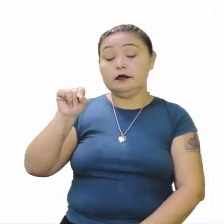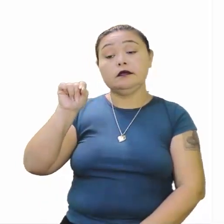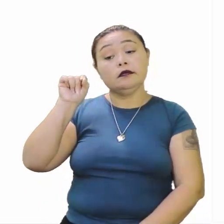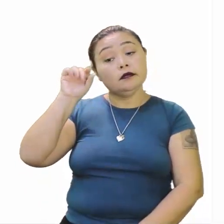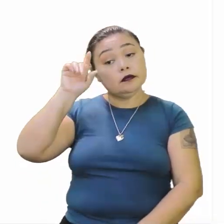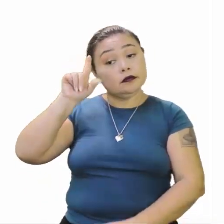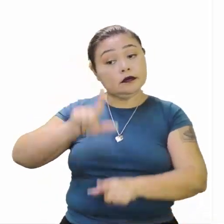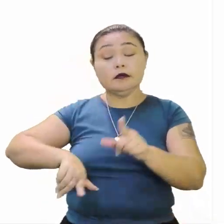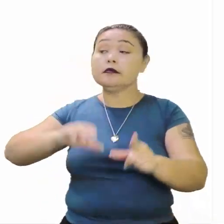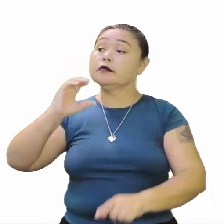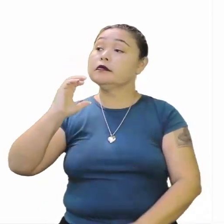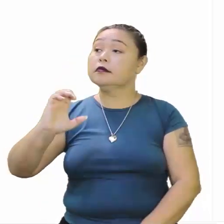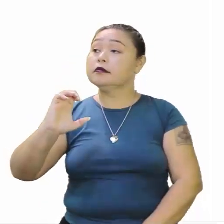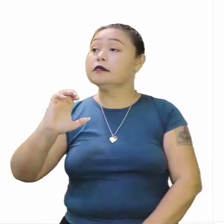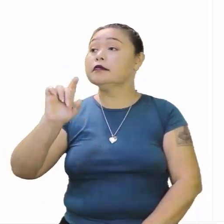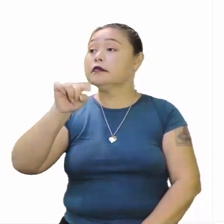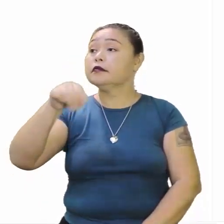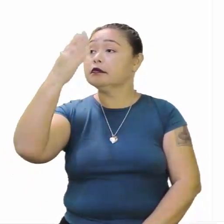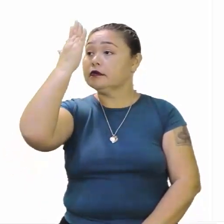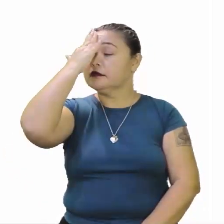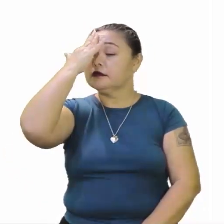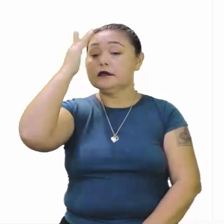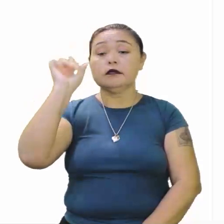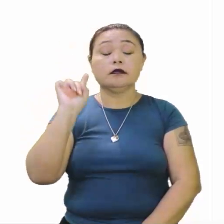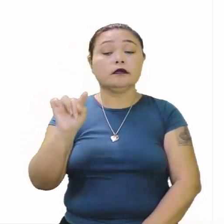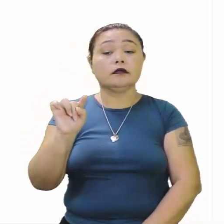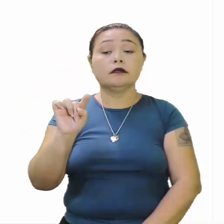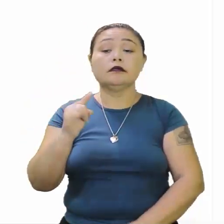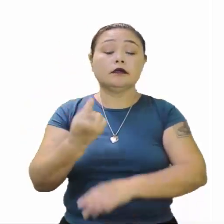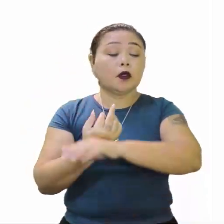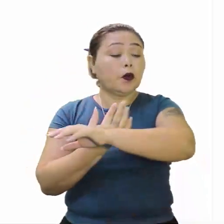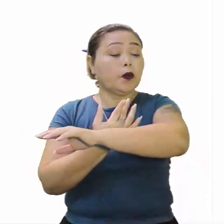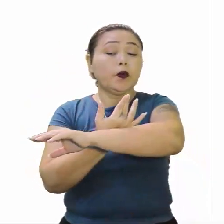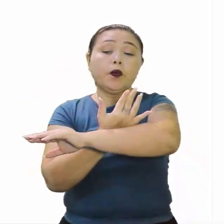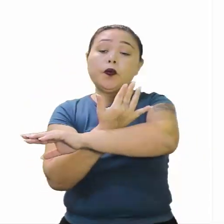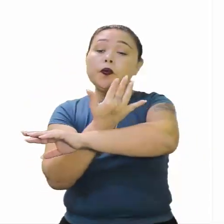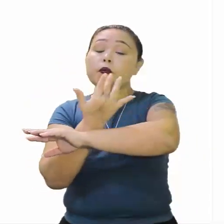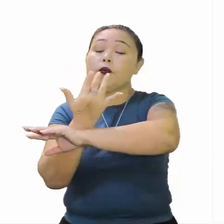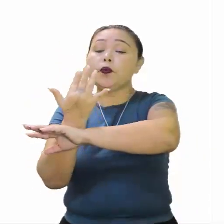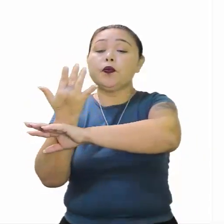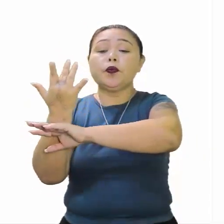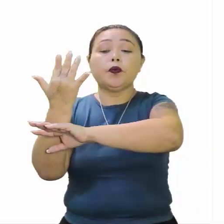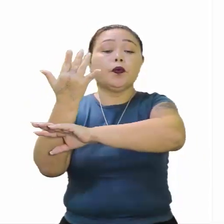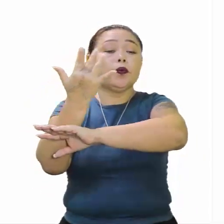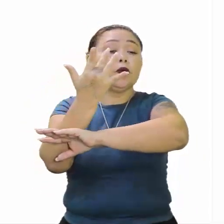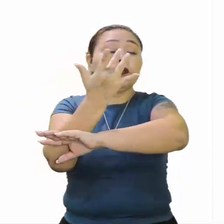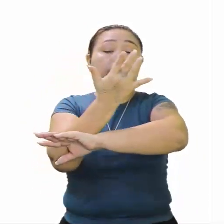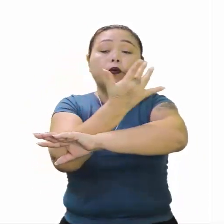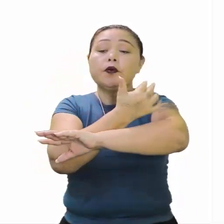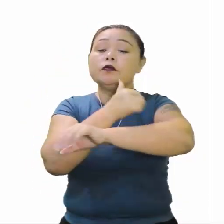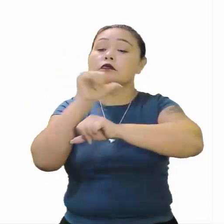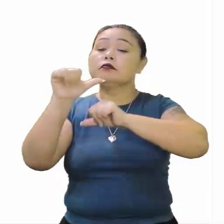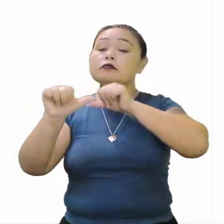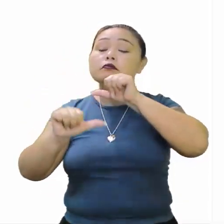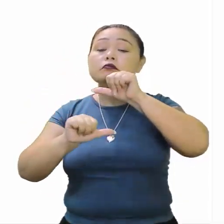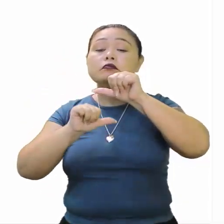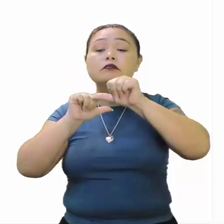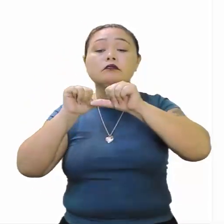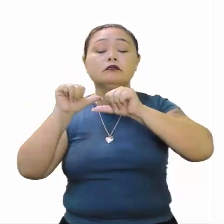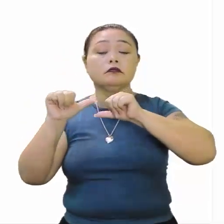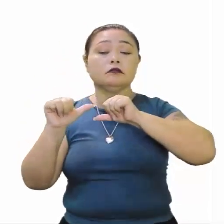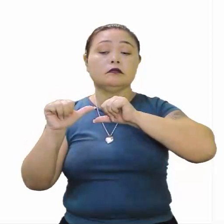letra C, é porque você sabe que a evaporação é uma mudança, é uma